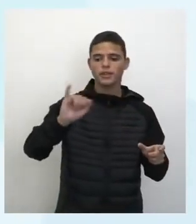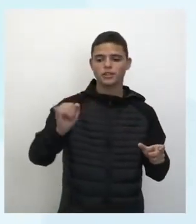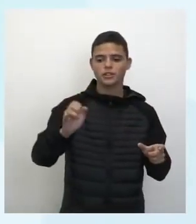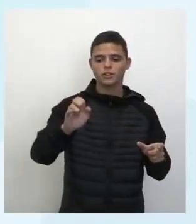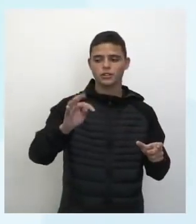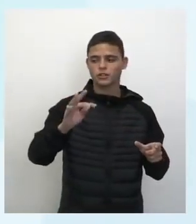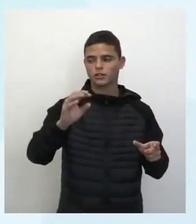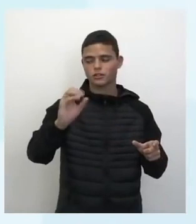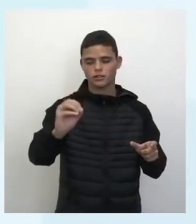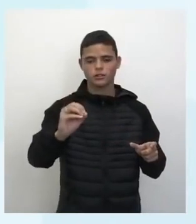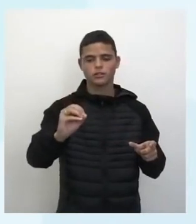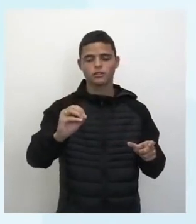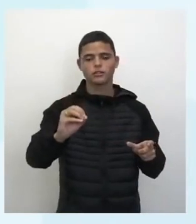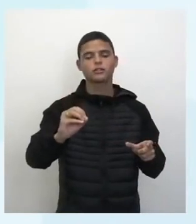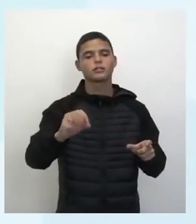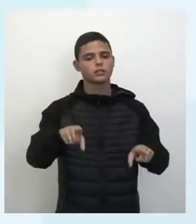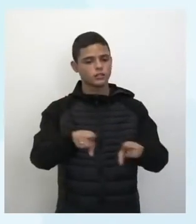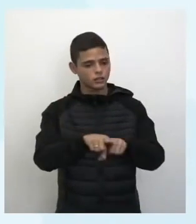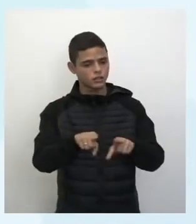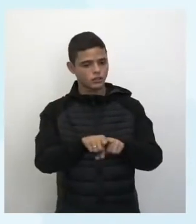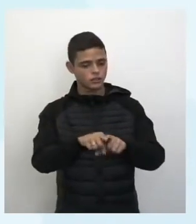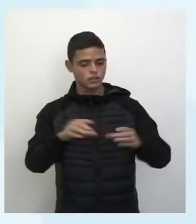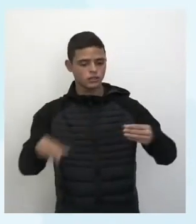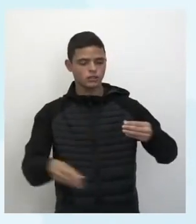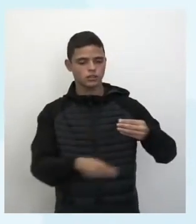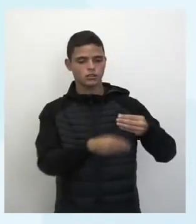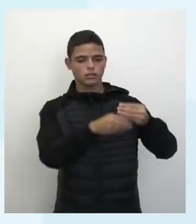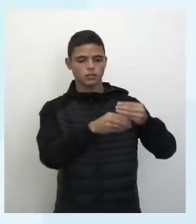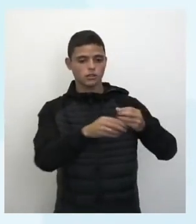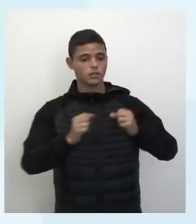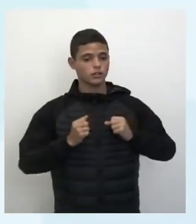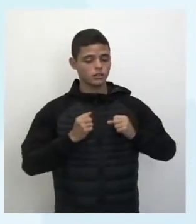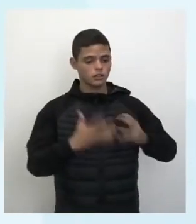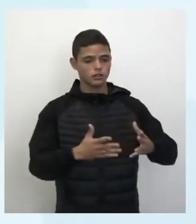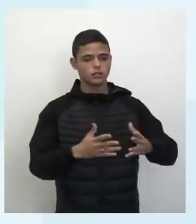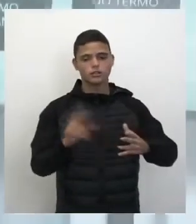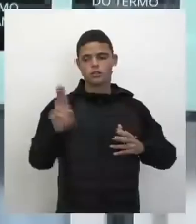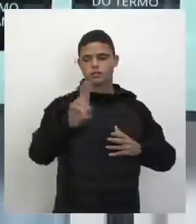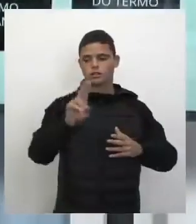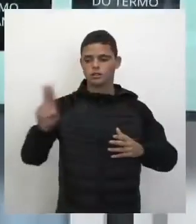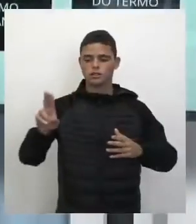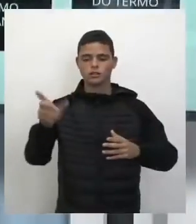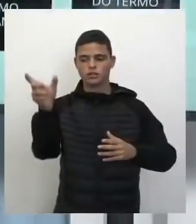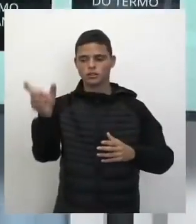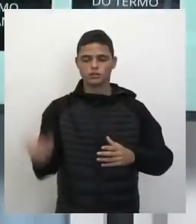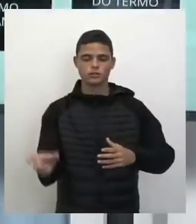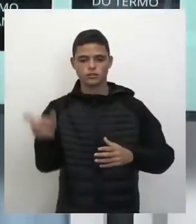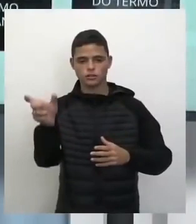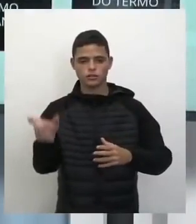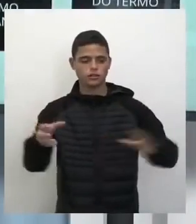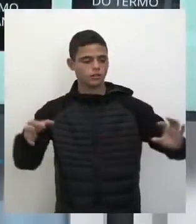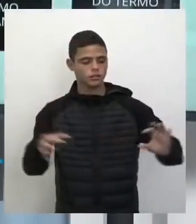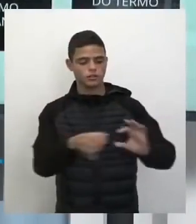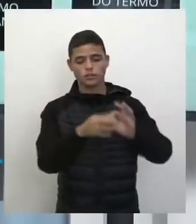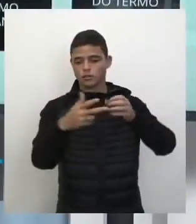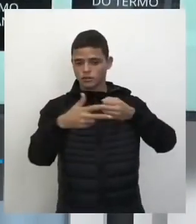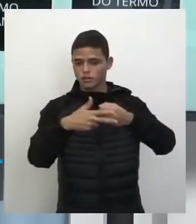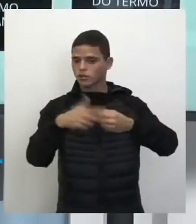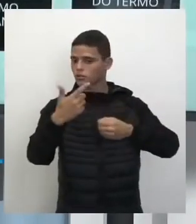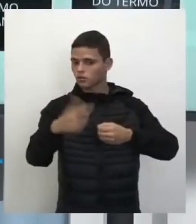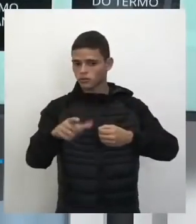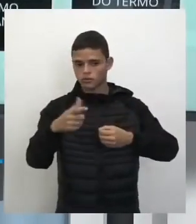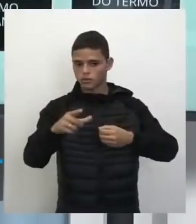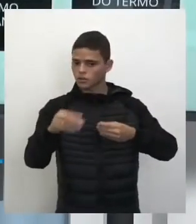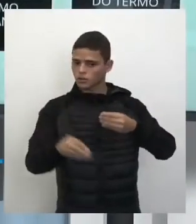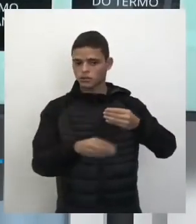complementos verbais. Então, o complemento de verbos de ação é chamado de objeto. Se fosse um verbo de ligação, não teria complemento, e aí o termo